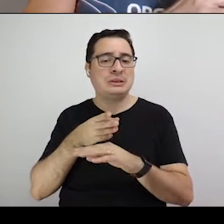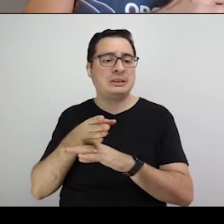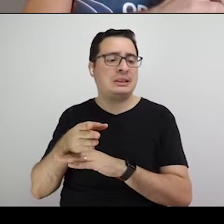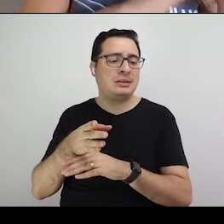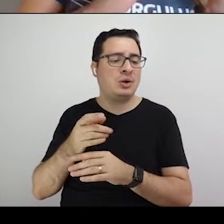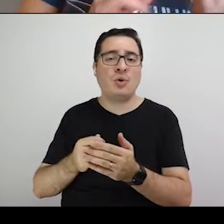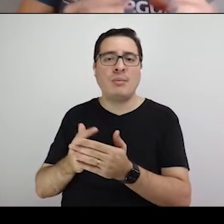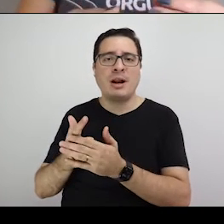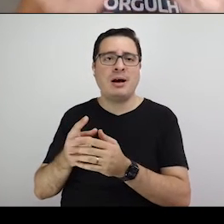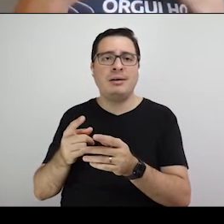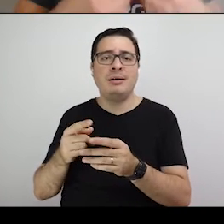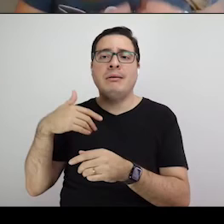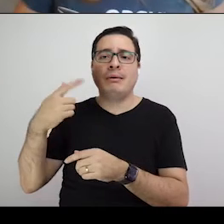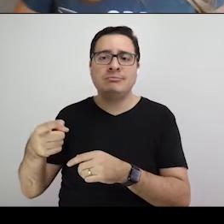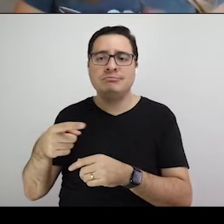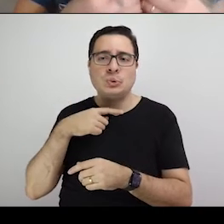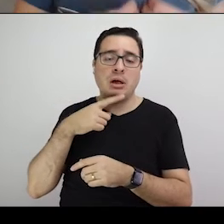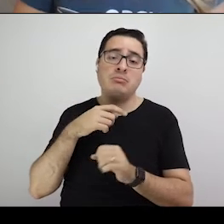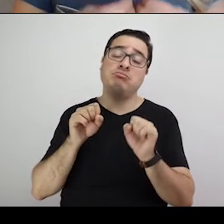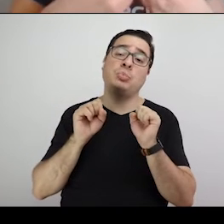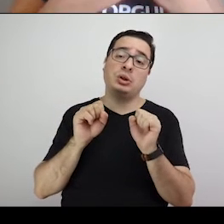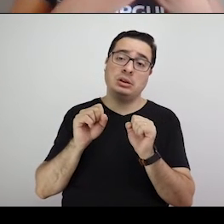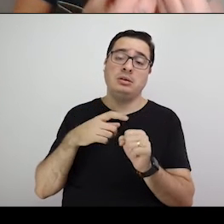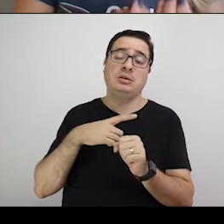esse passo, né? Pode ser que